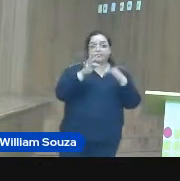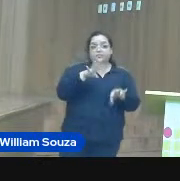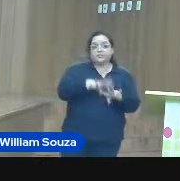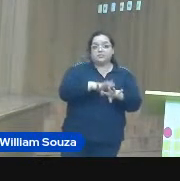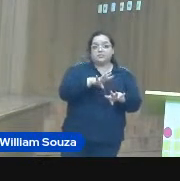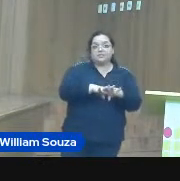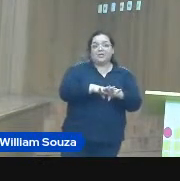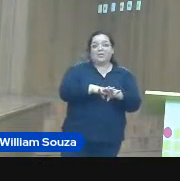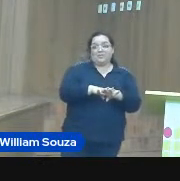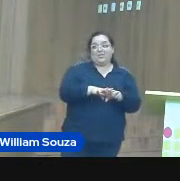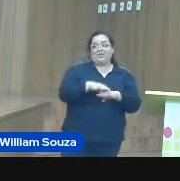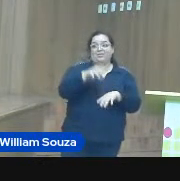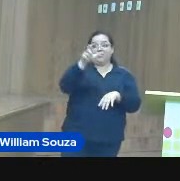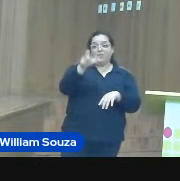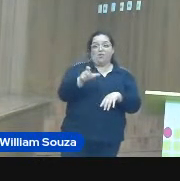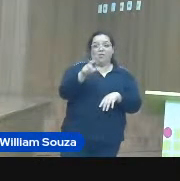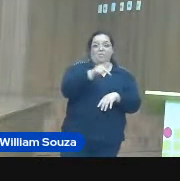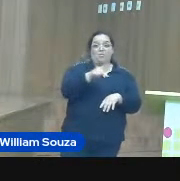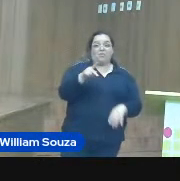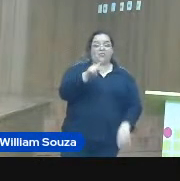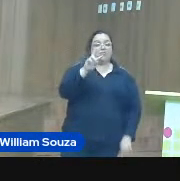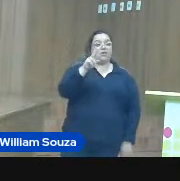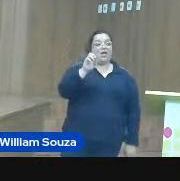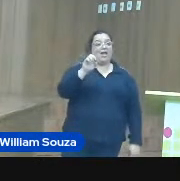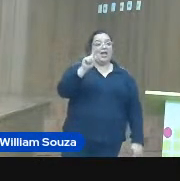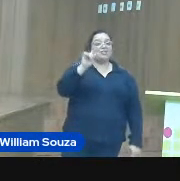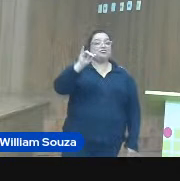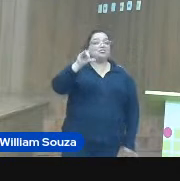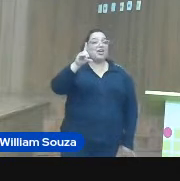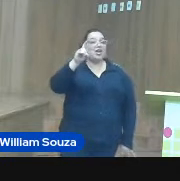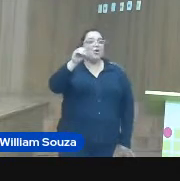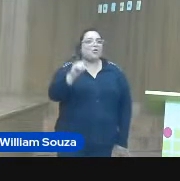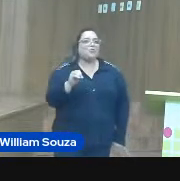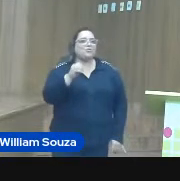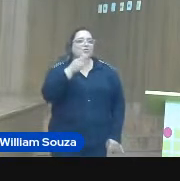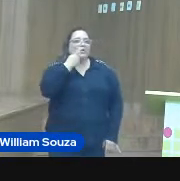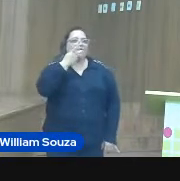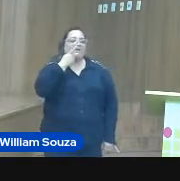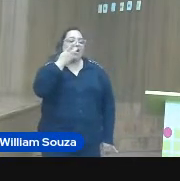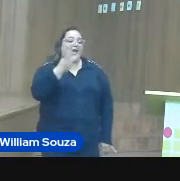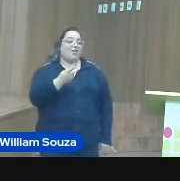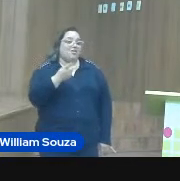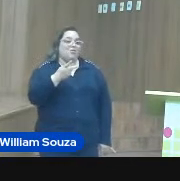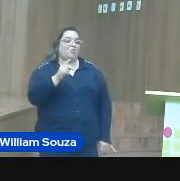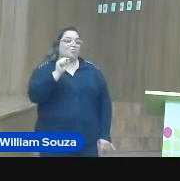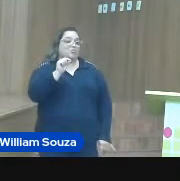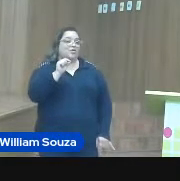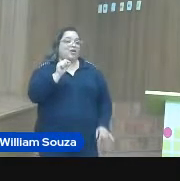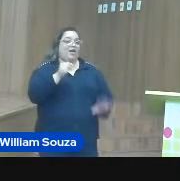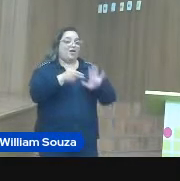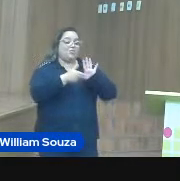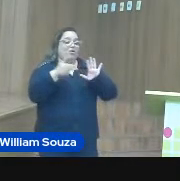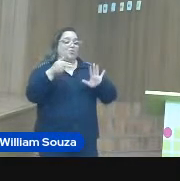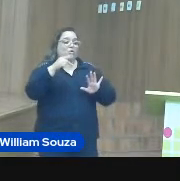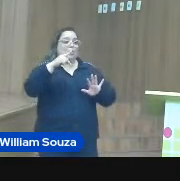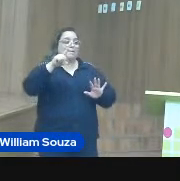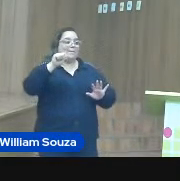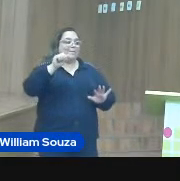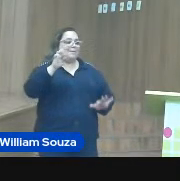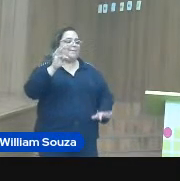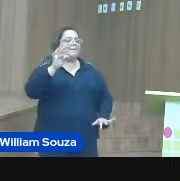Regildo falou do platonismo. Olha aí, Regildo. O platonismo é essa visão da